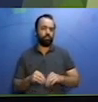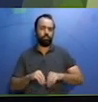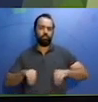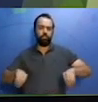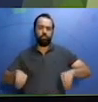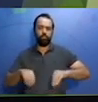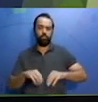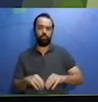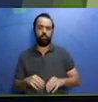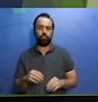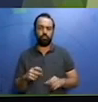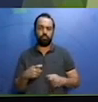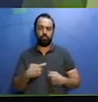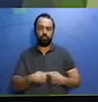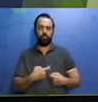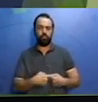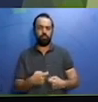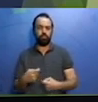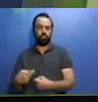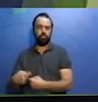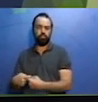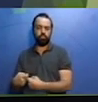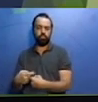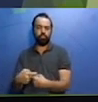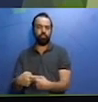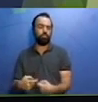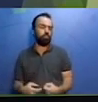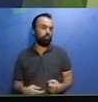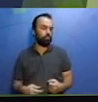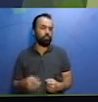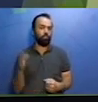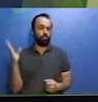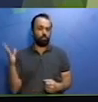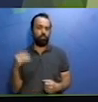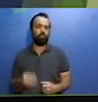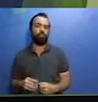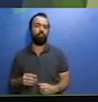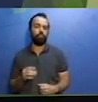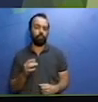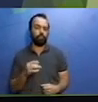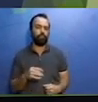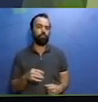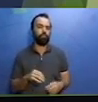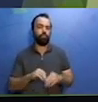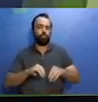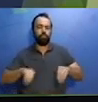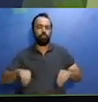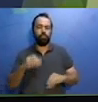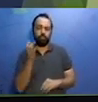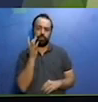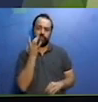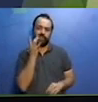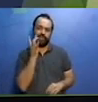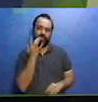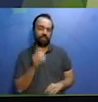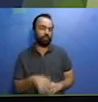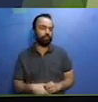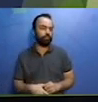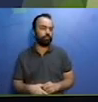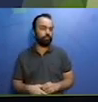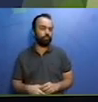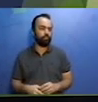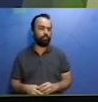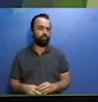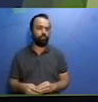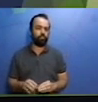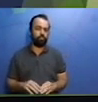estão misturados. Aqui a gente vai usar como exemplo a separação do ouro. Esses sólidos eles